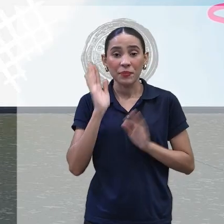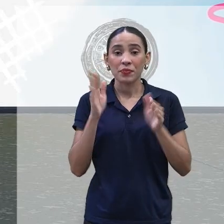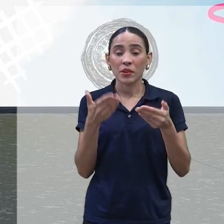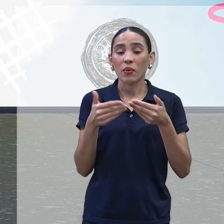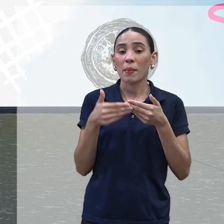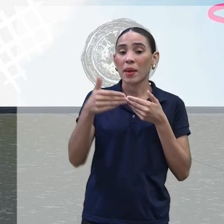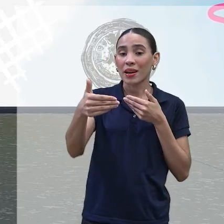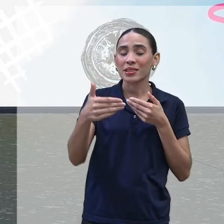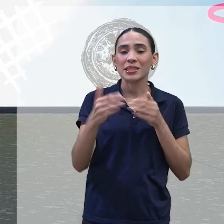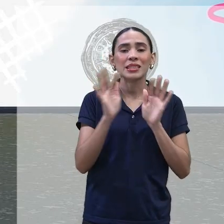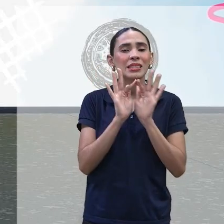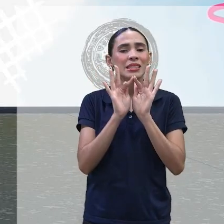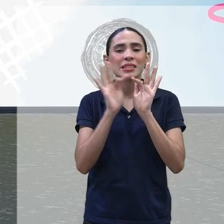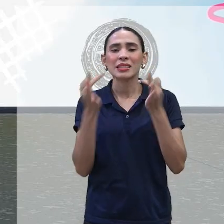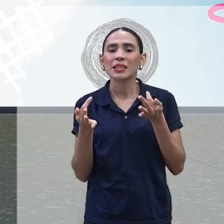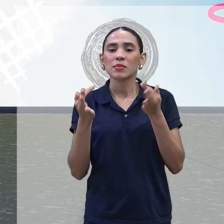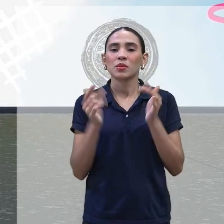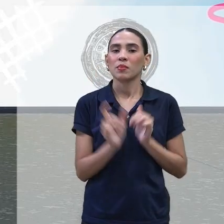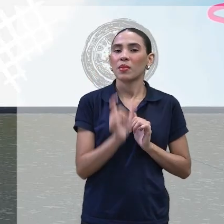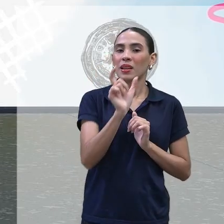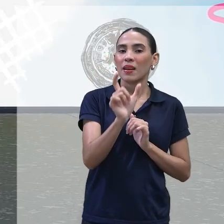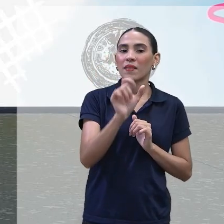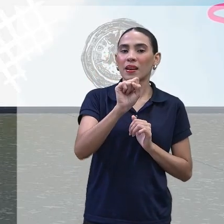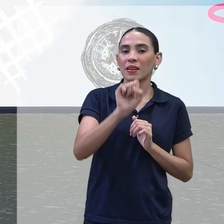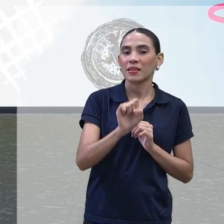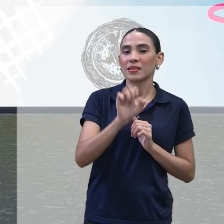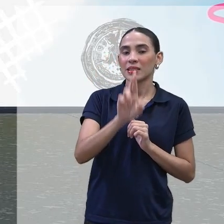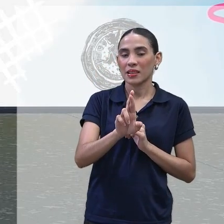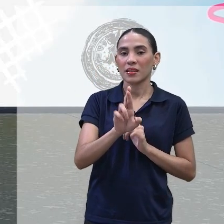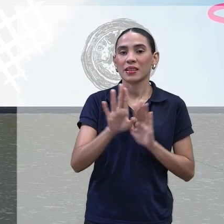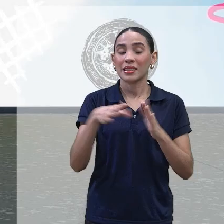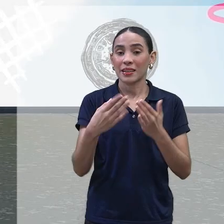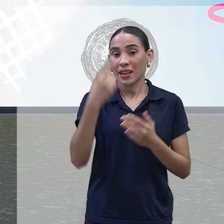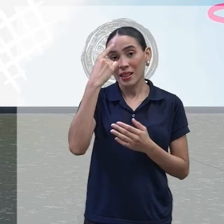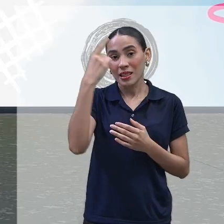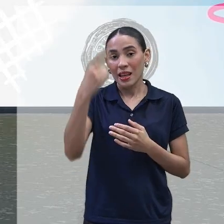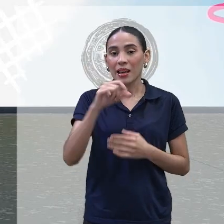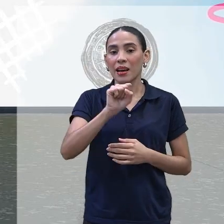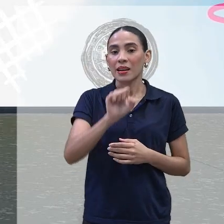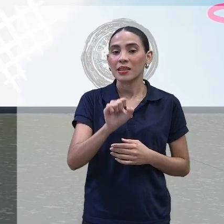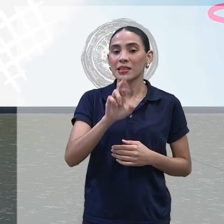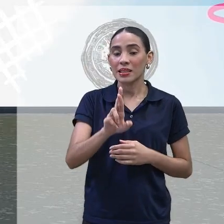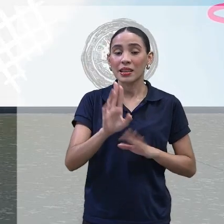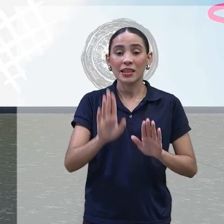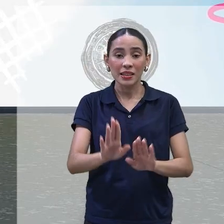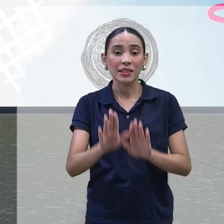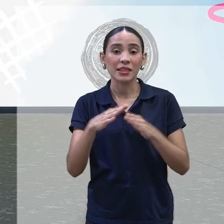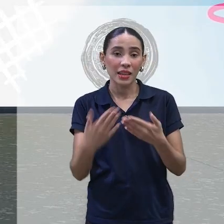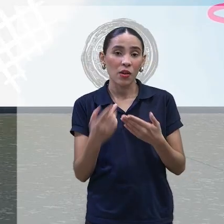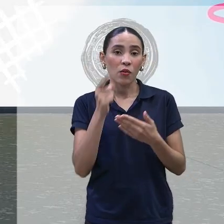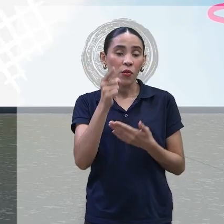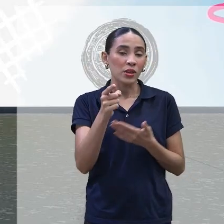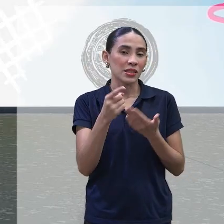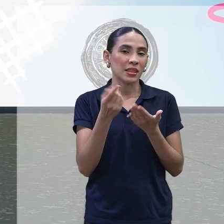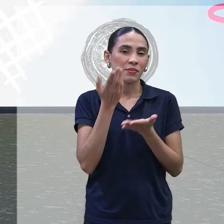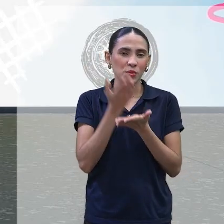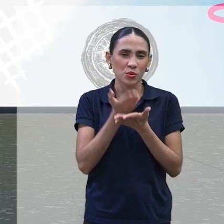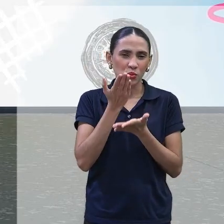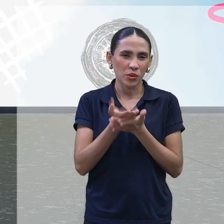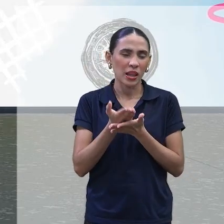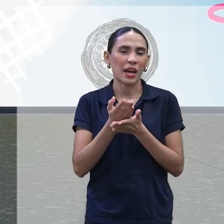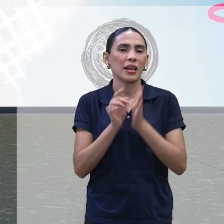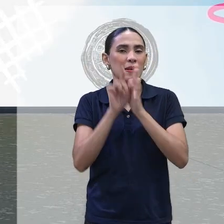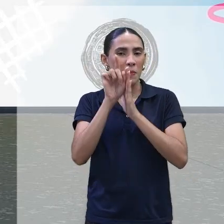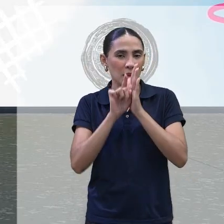de uma simples palavrinha, o ser, a ideia do ser, tá? Então, ao investigar o que